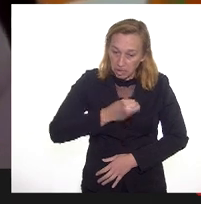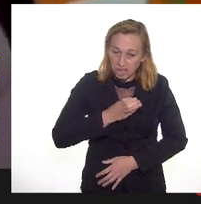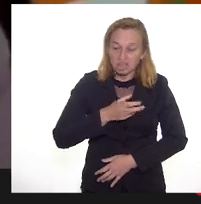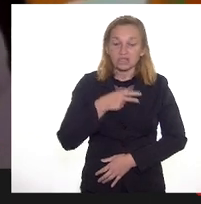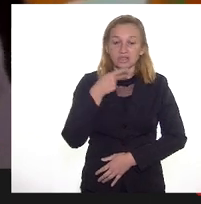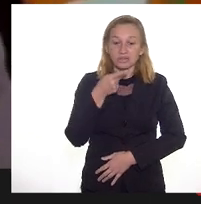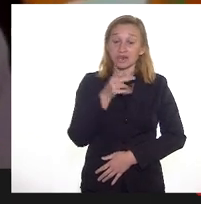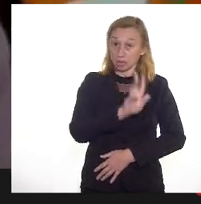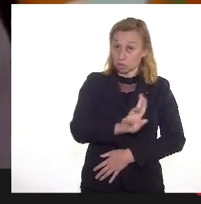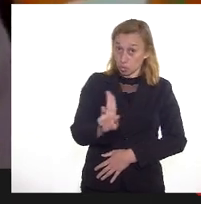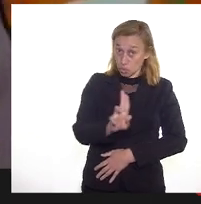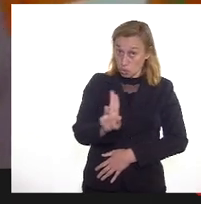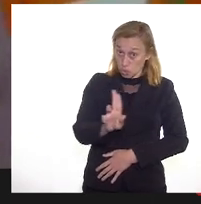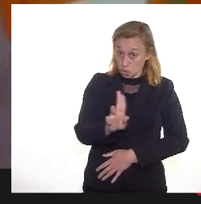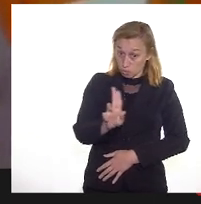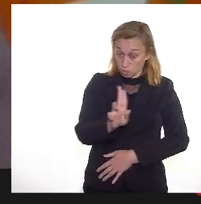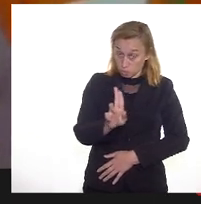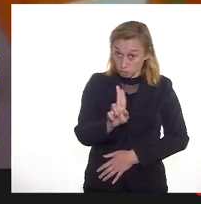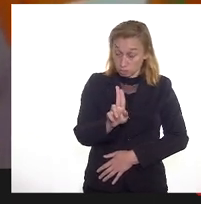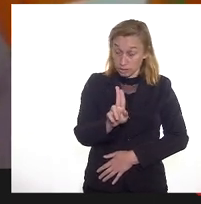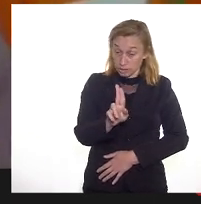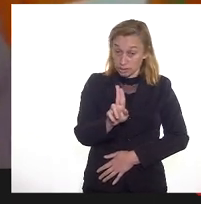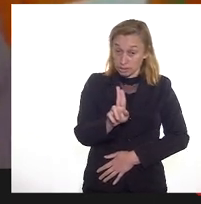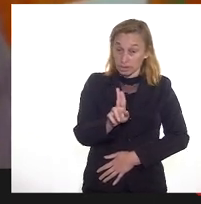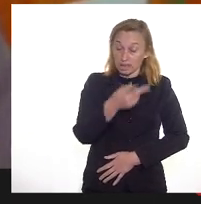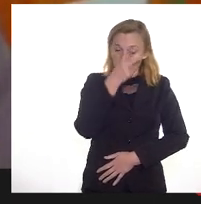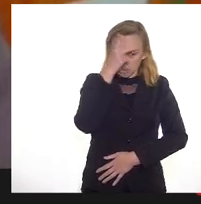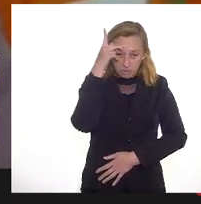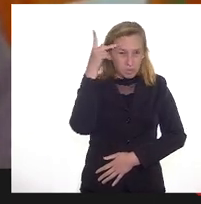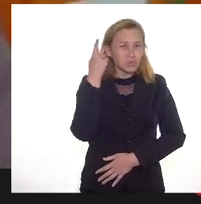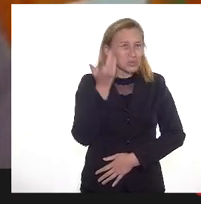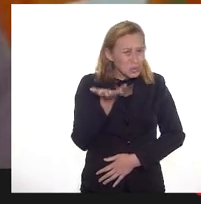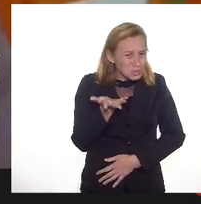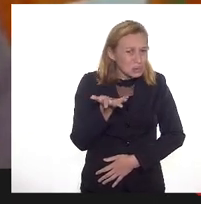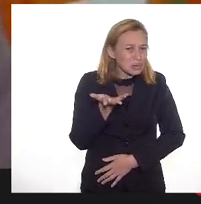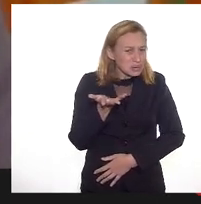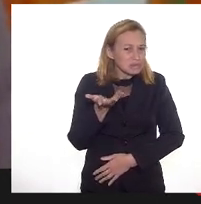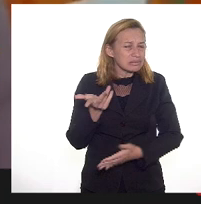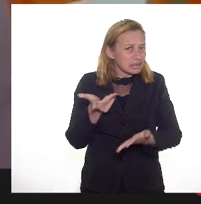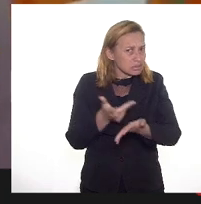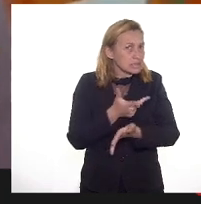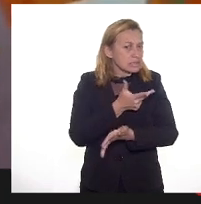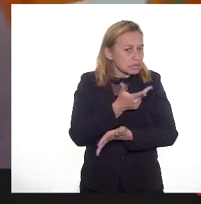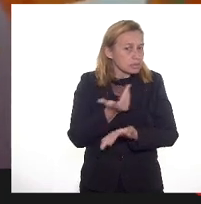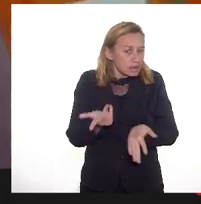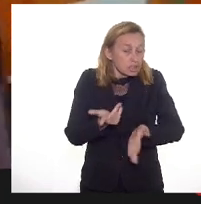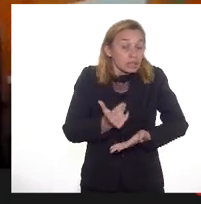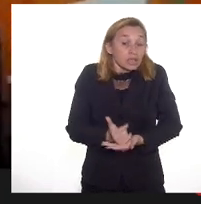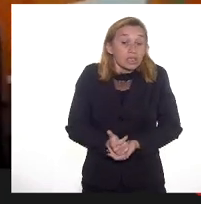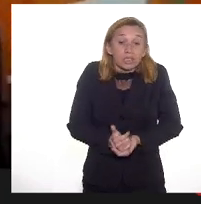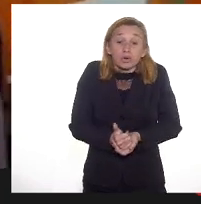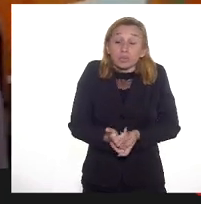nome, inclusive, né, aos pessoas e os acontecimentos, porque